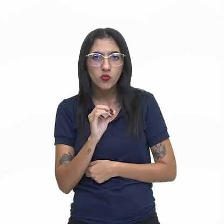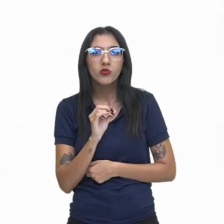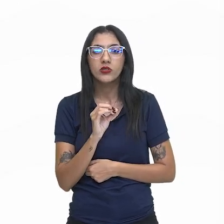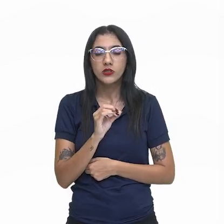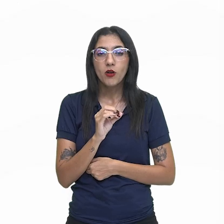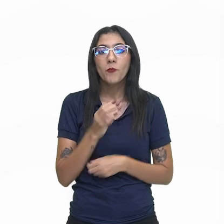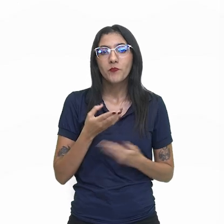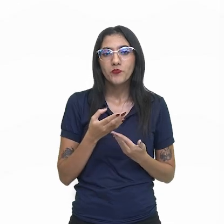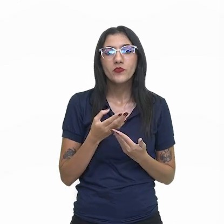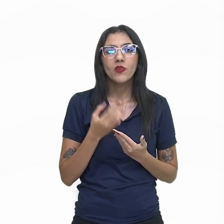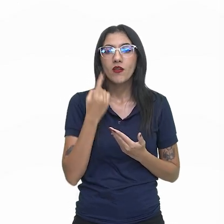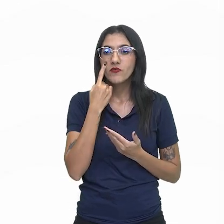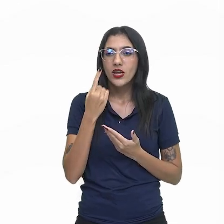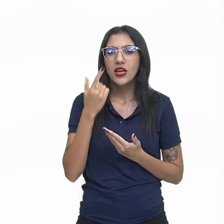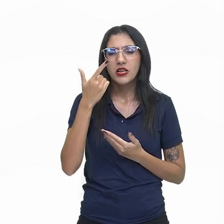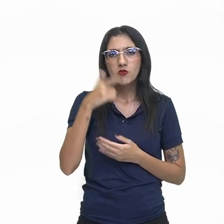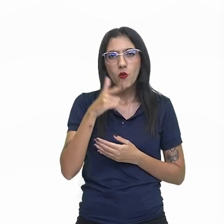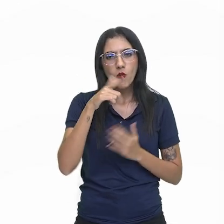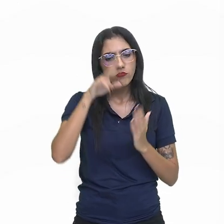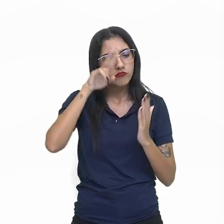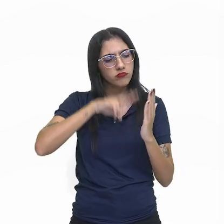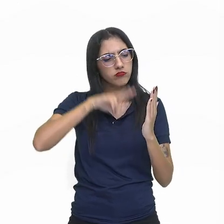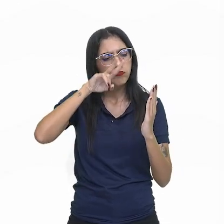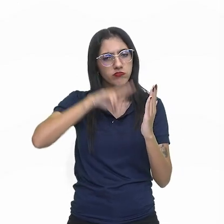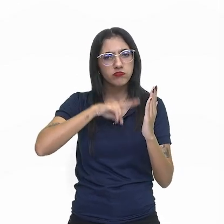quanto mais vai